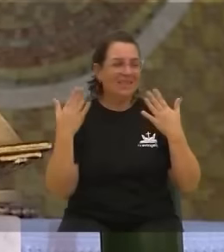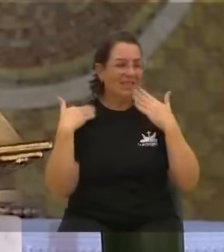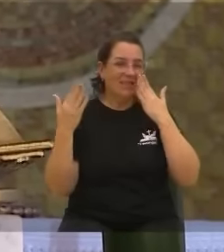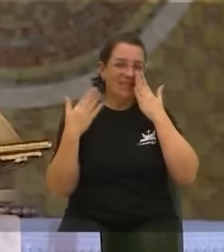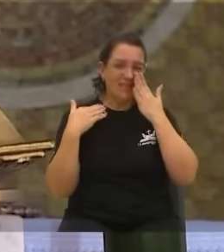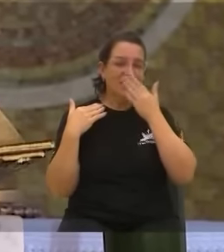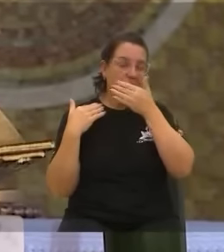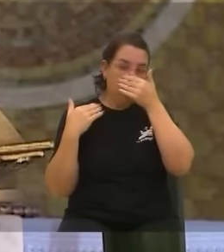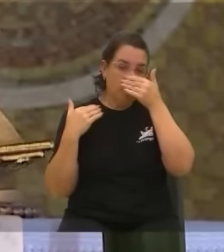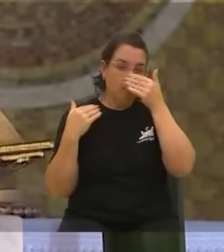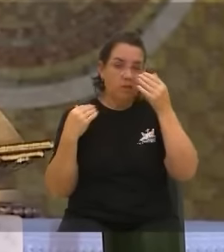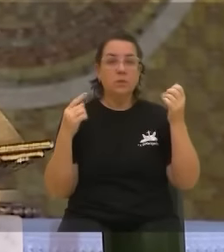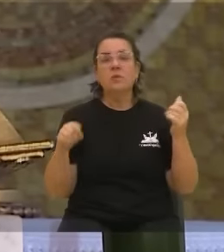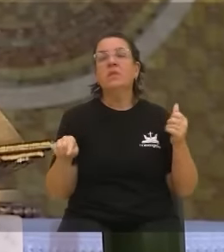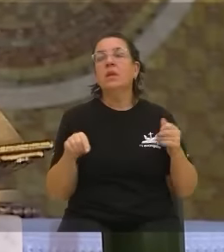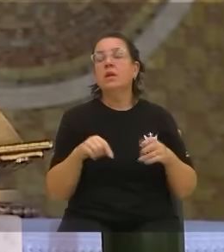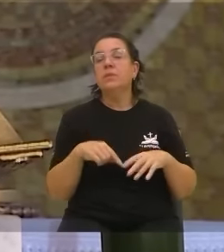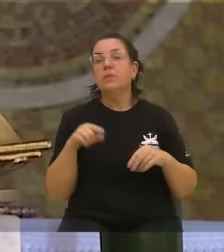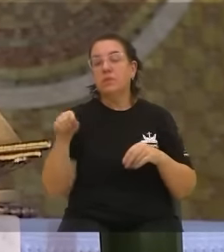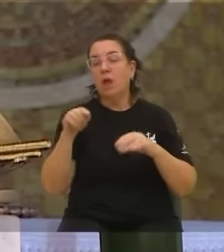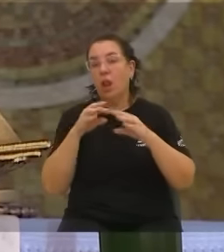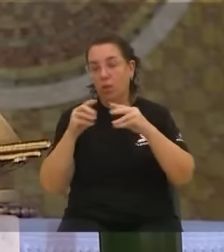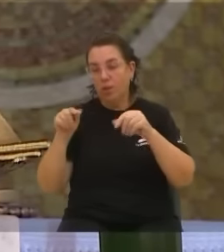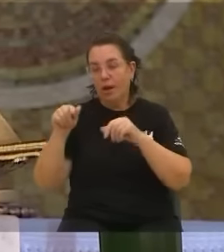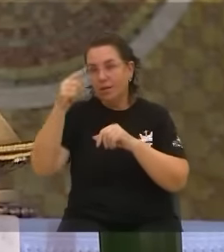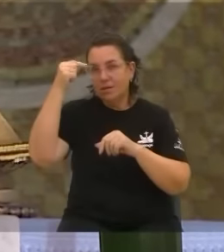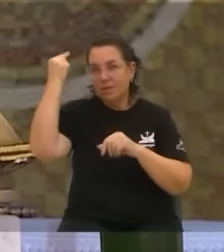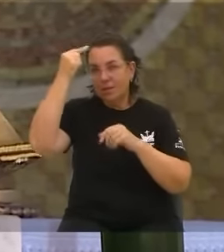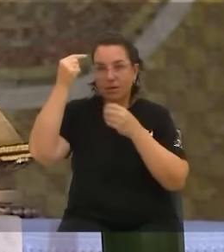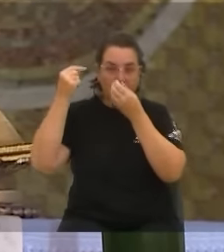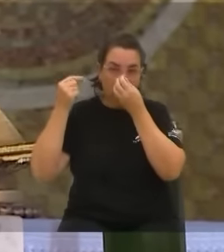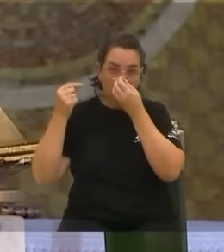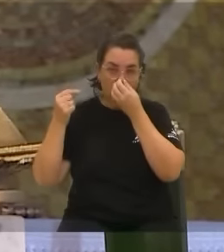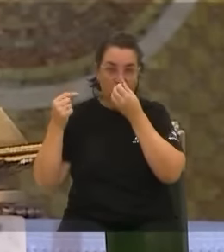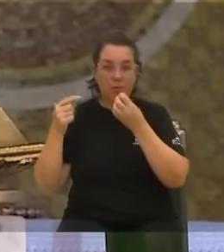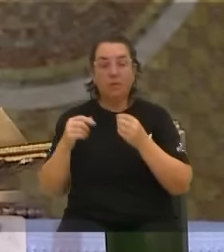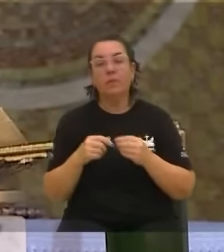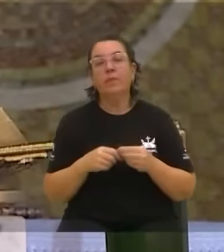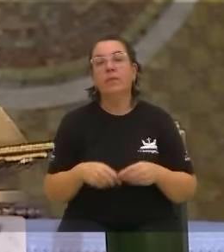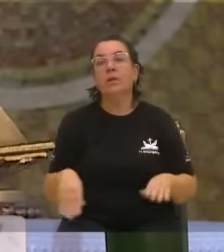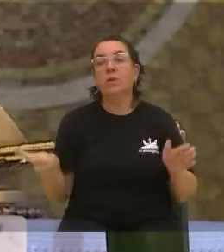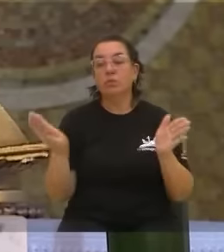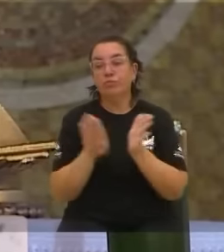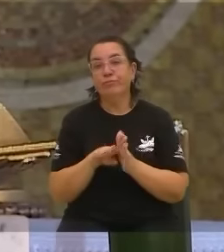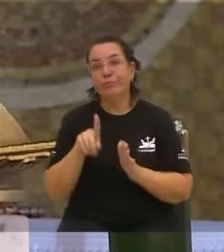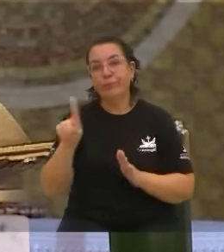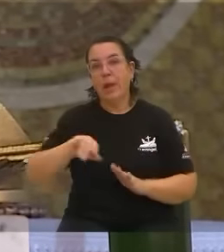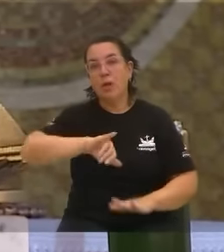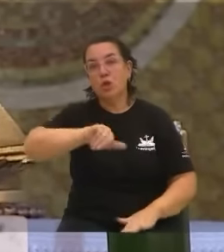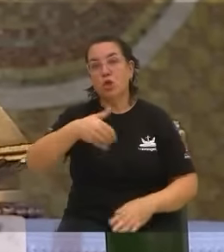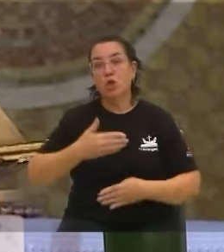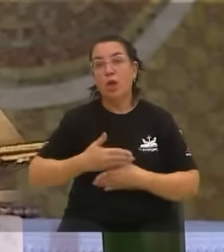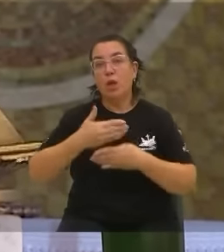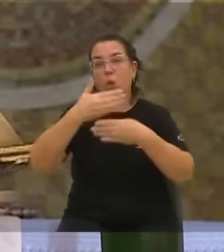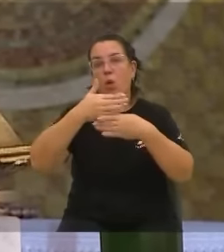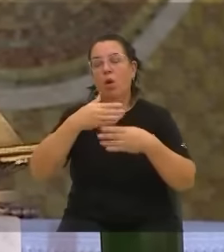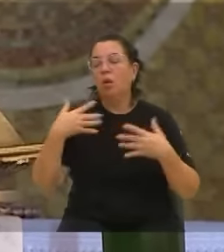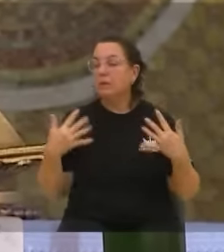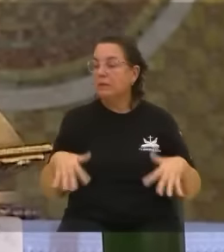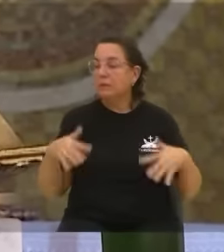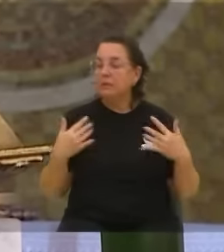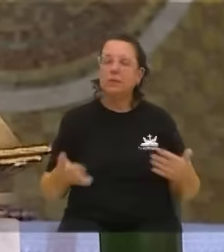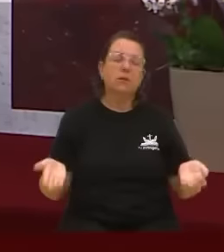vem irei de novo para Pentecostes. Quando a gente chega para ir para Jericó, a gente se benze, porque é